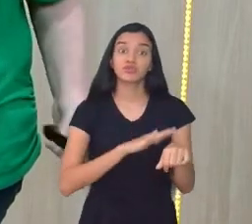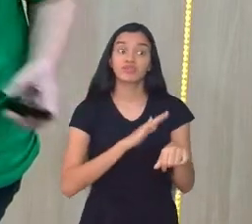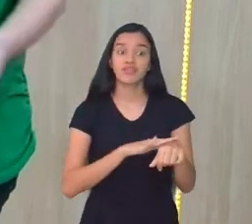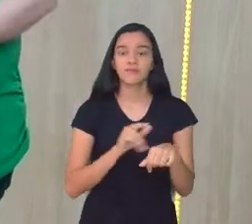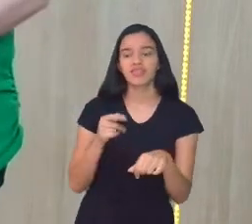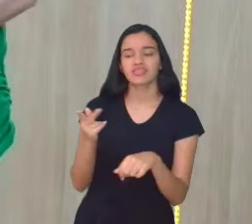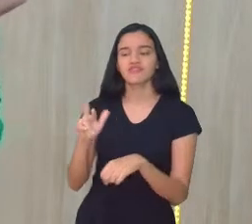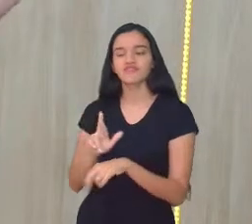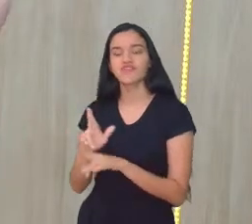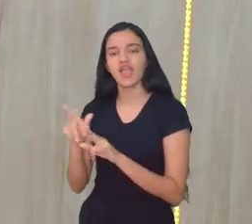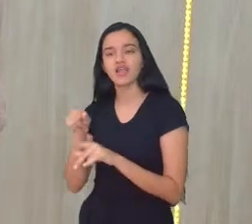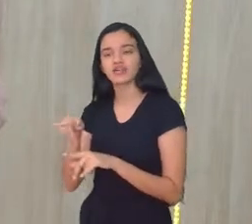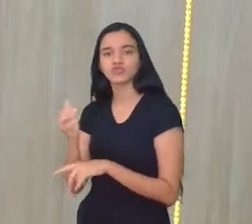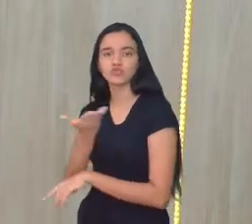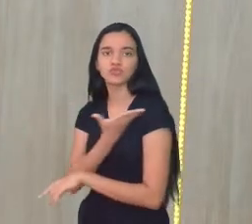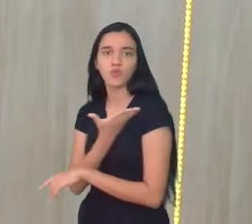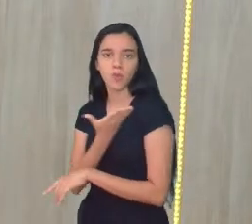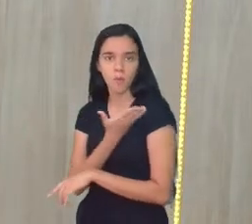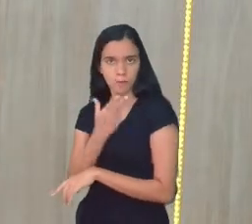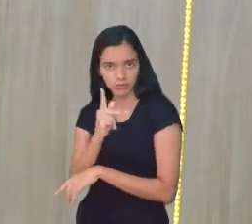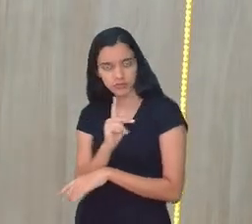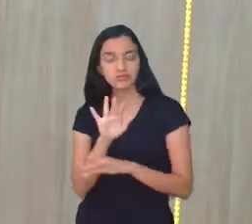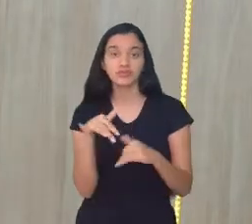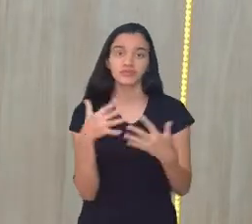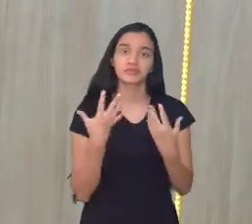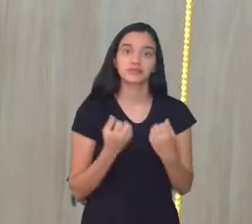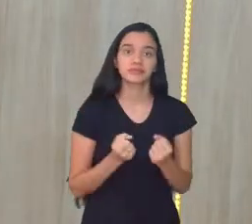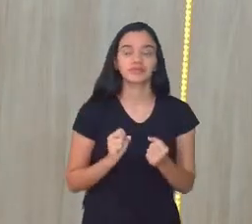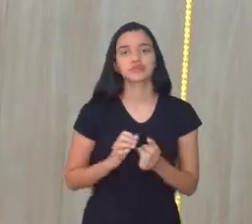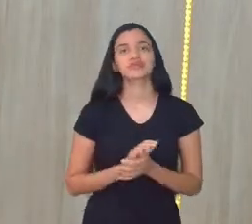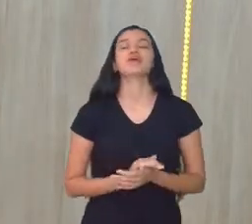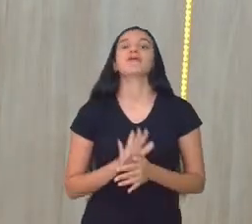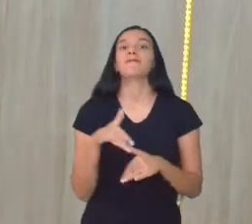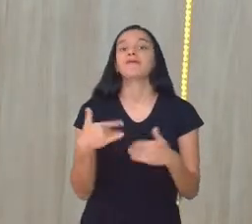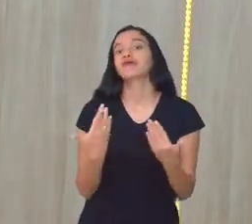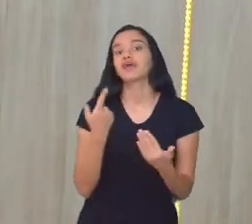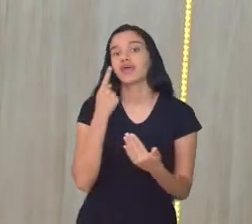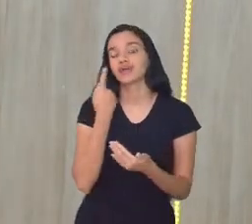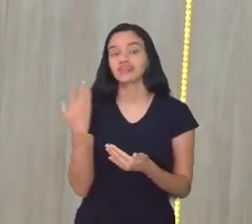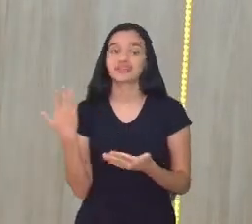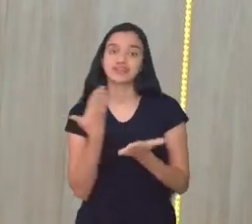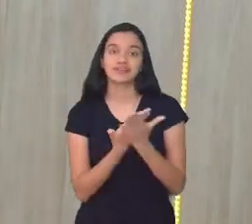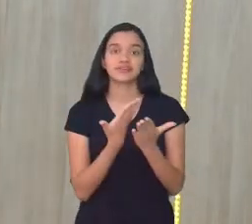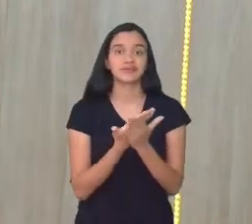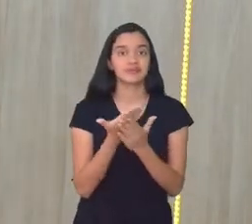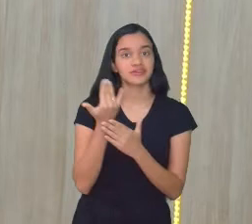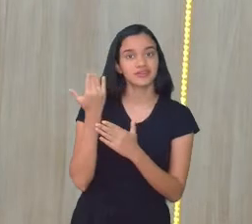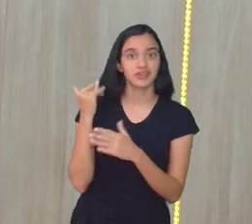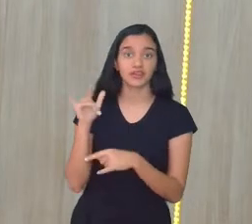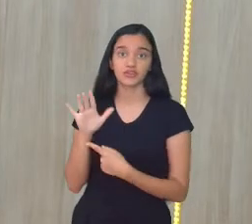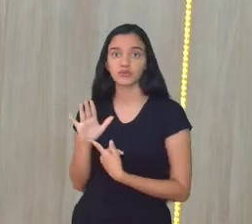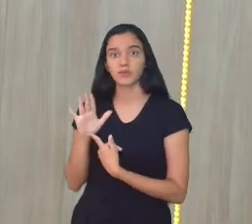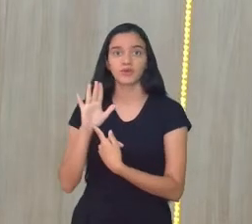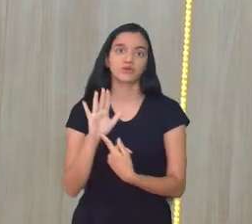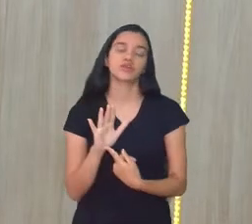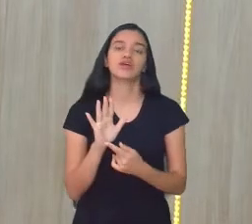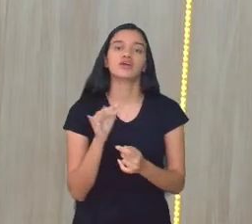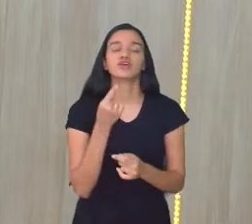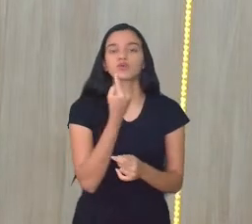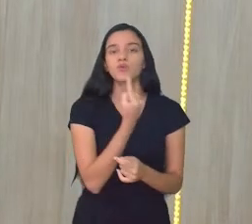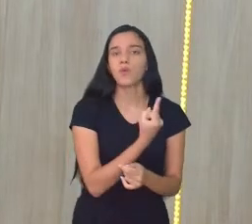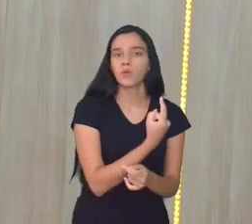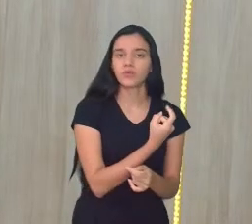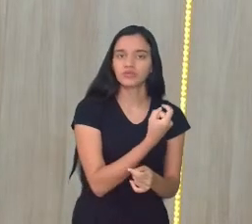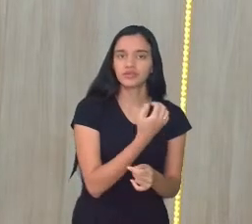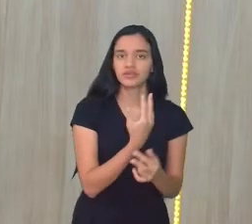do seu coleguinha, tá? Então, vamos lá. Nas aulas anteriores, a gente mostrou que uma